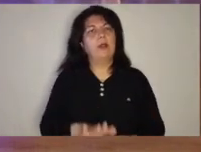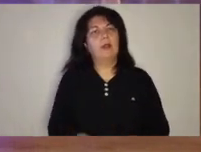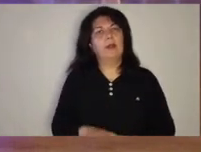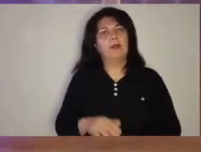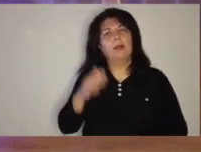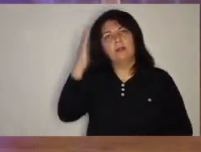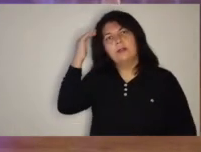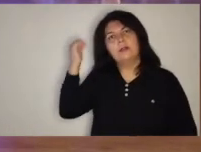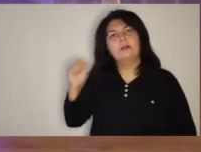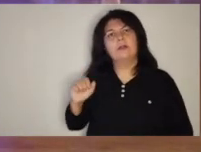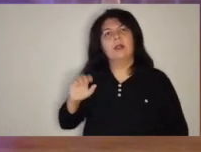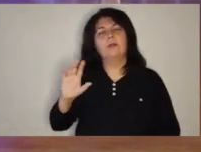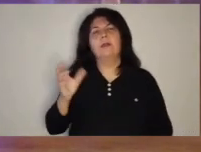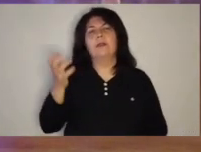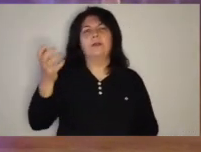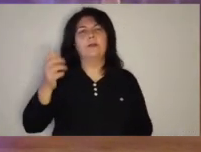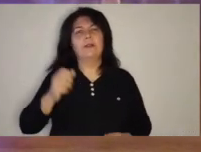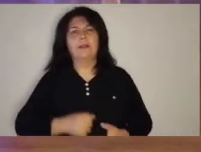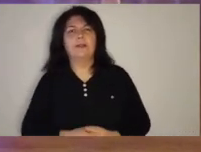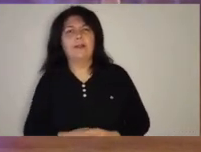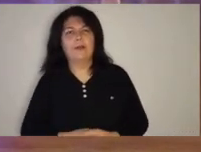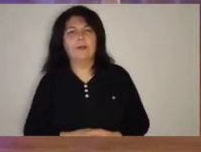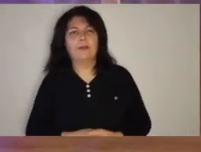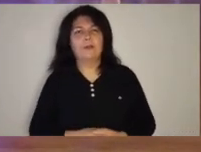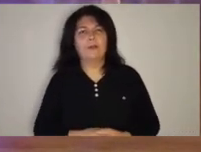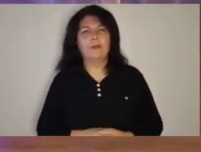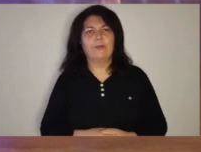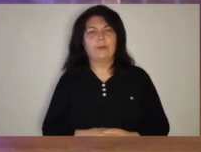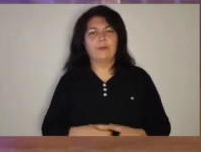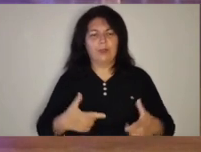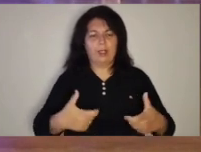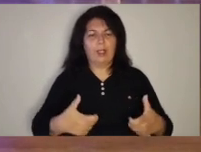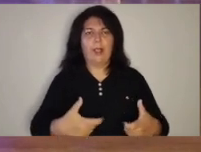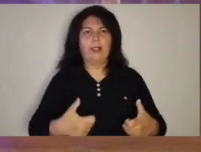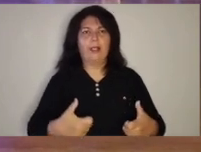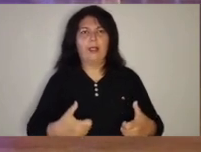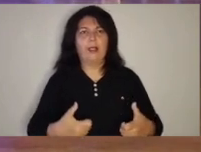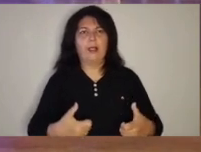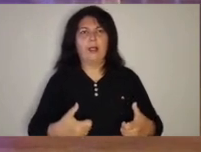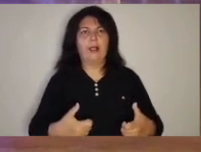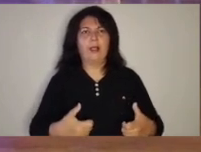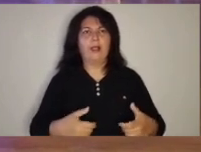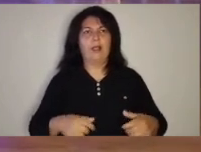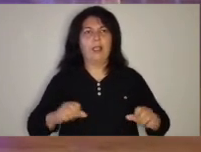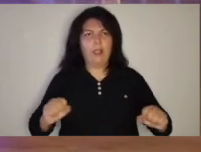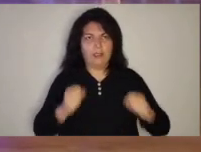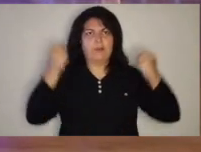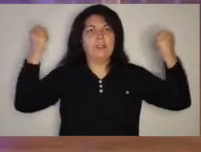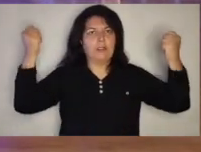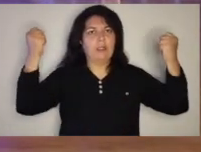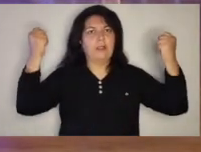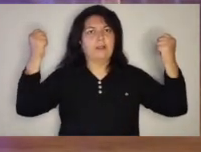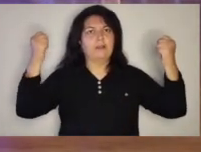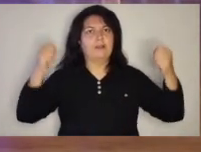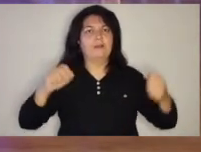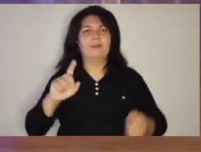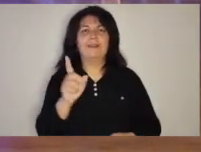Mas, sabe o que aconteceu, irmãos? Eles ganharam a batalha? Não, não ganharam.